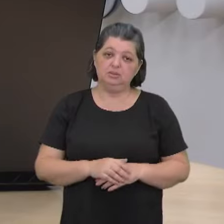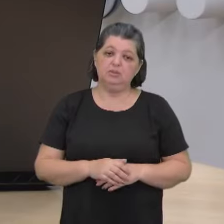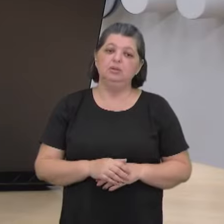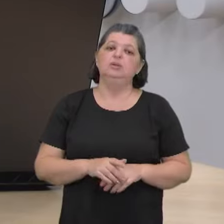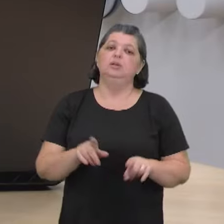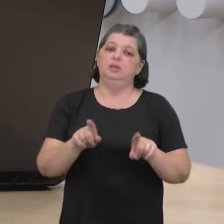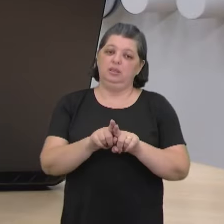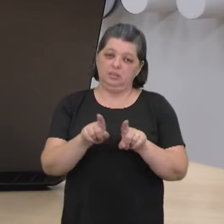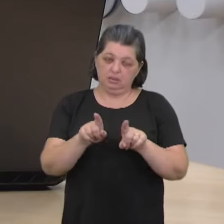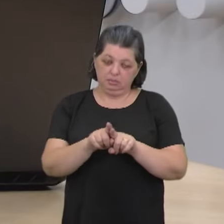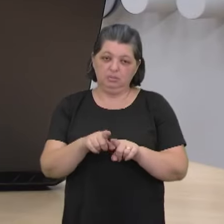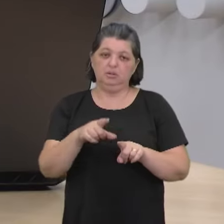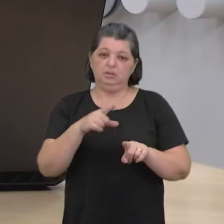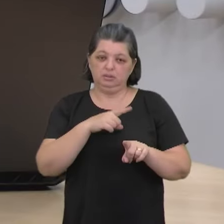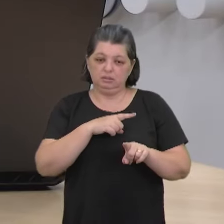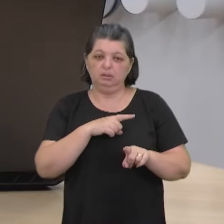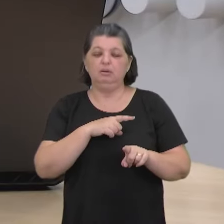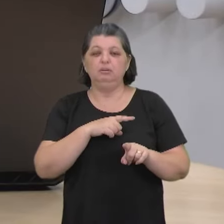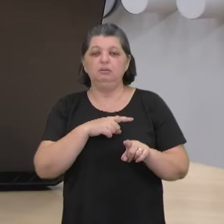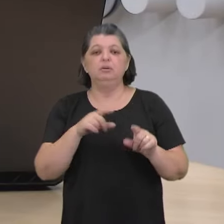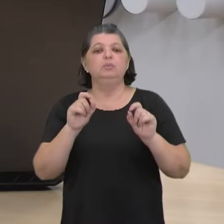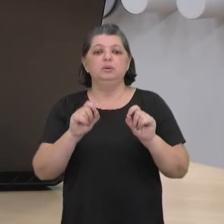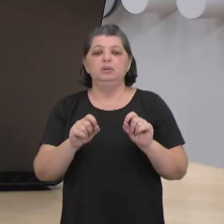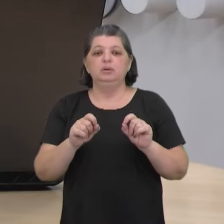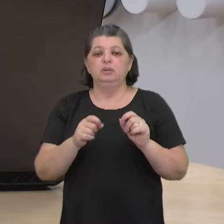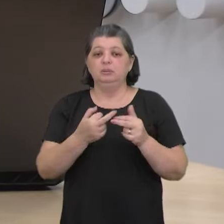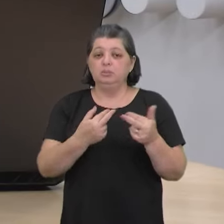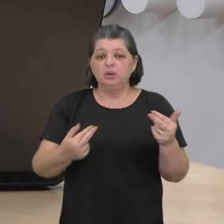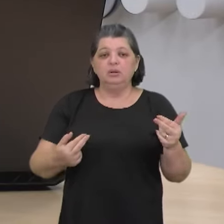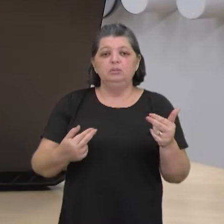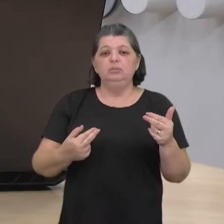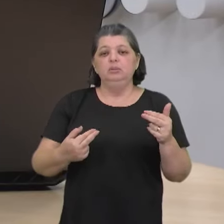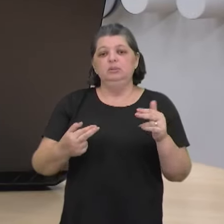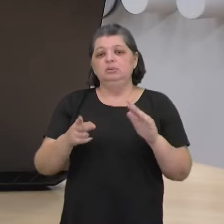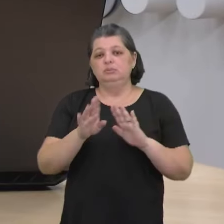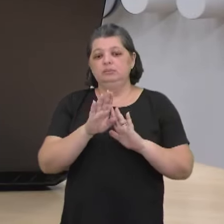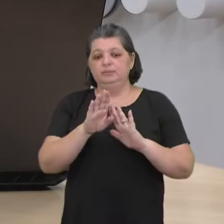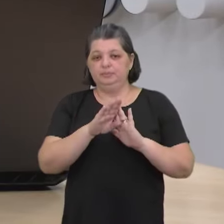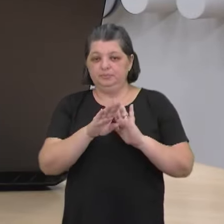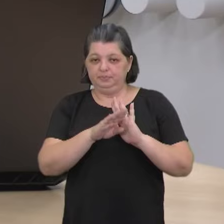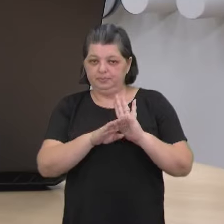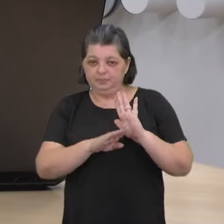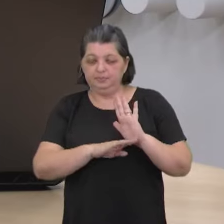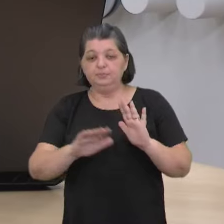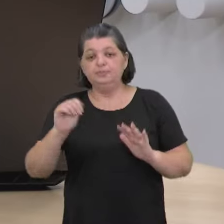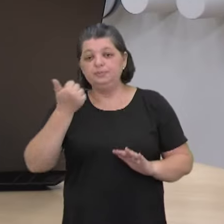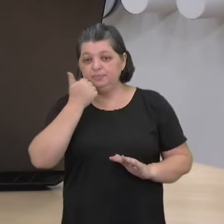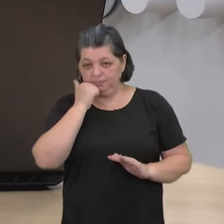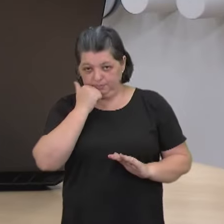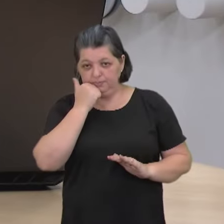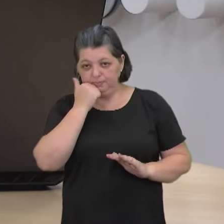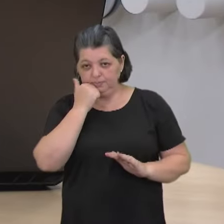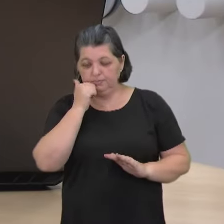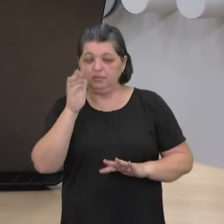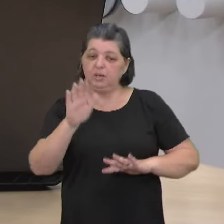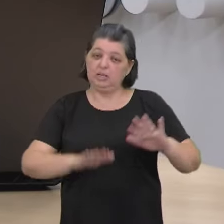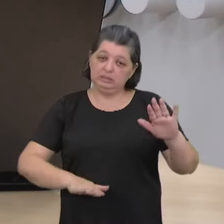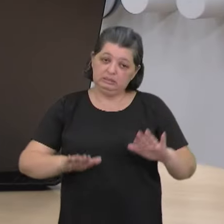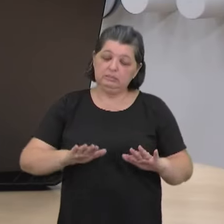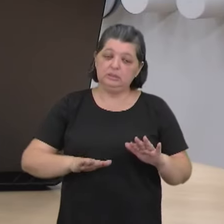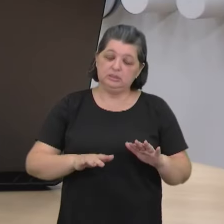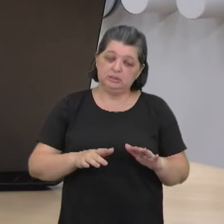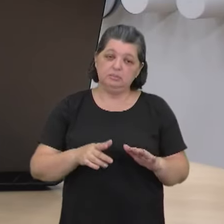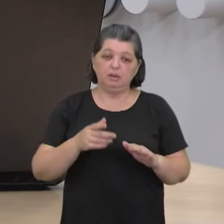também lançam mão de um certo programa, né, científico, em alguma medida, para se